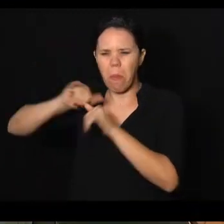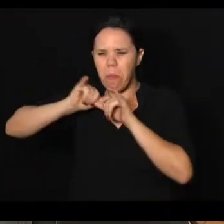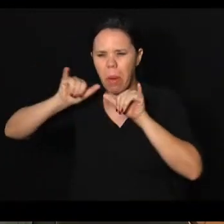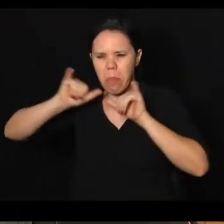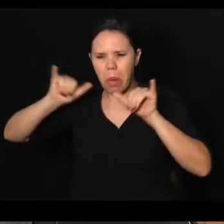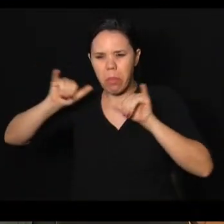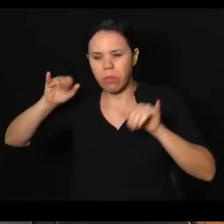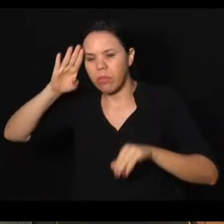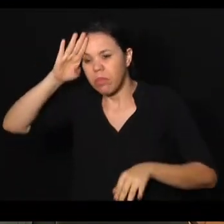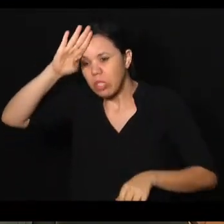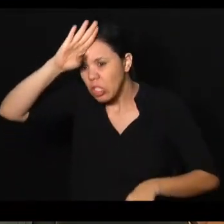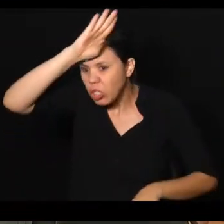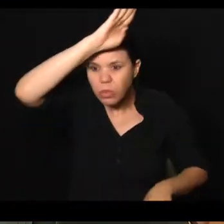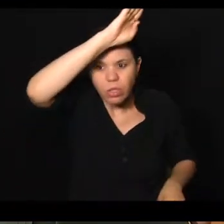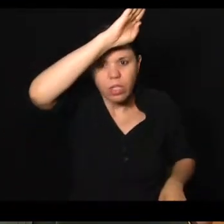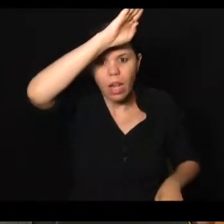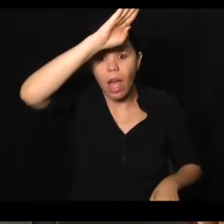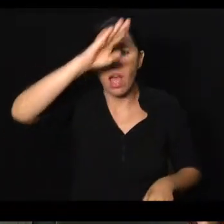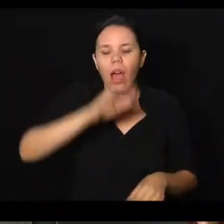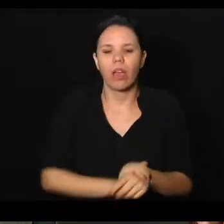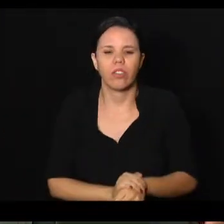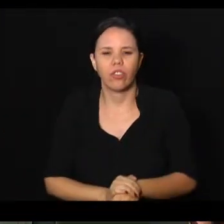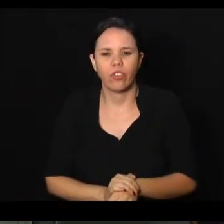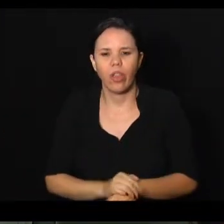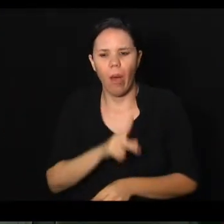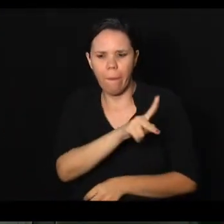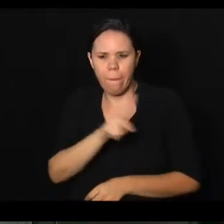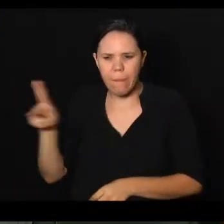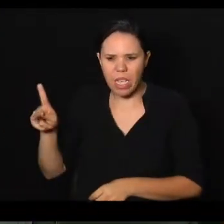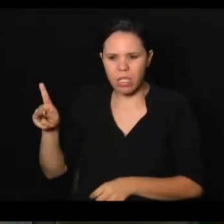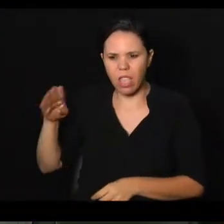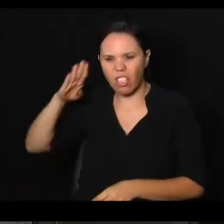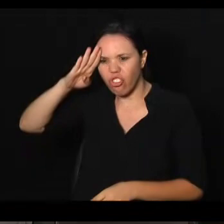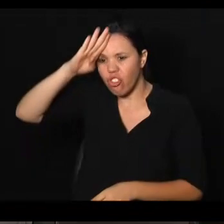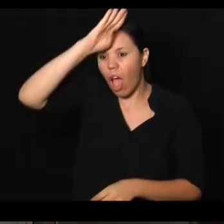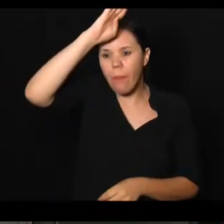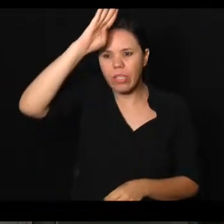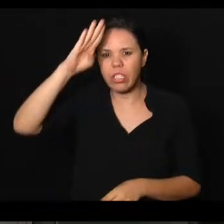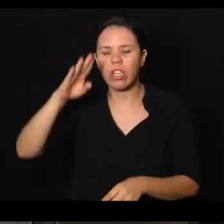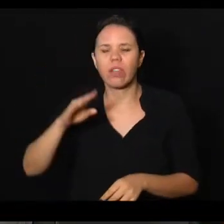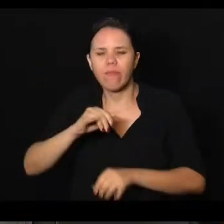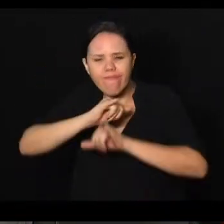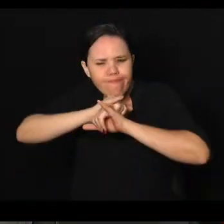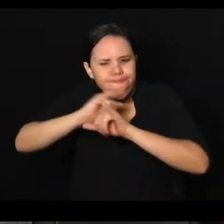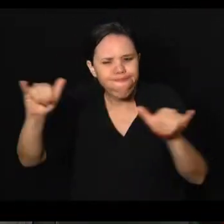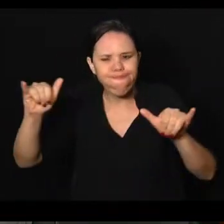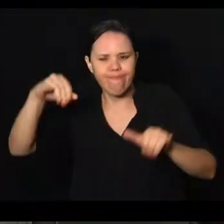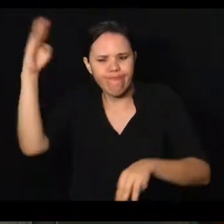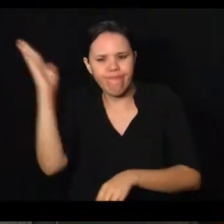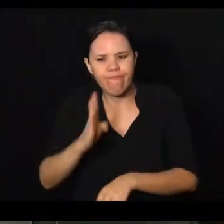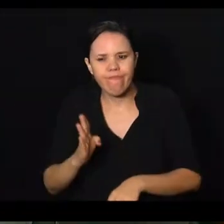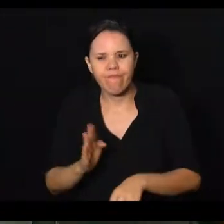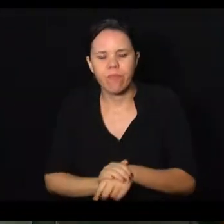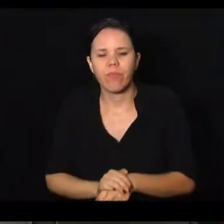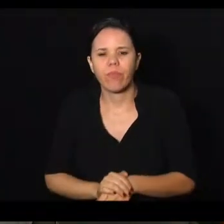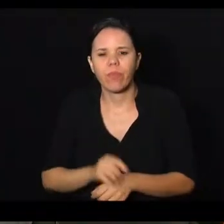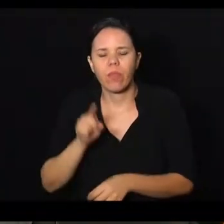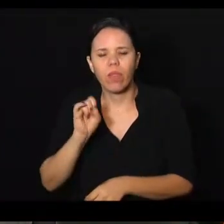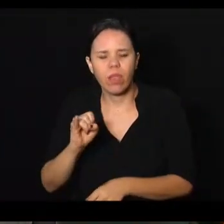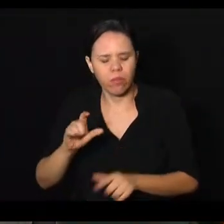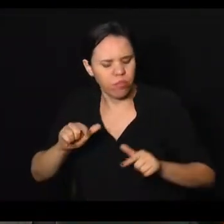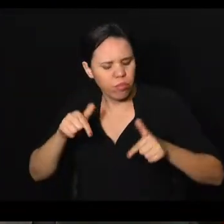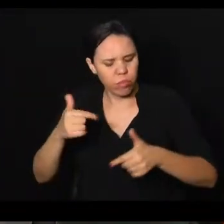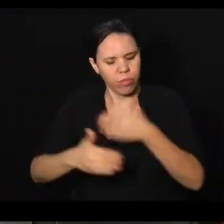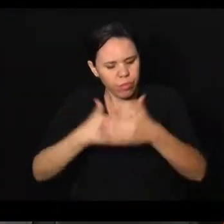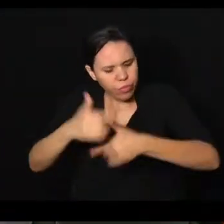Jair Bolsonaro. O presidente Jair Bolsonaro disse para o Brasil que seu mandato